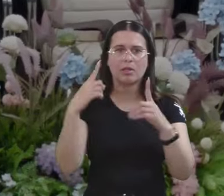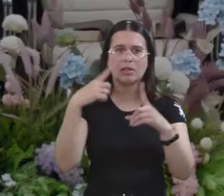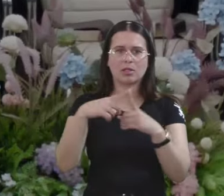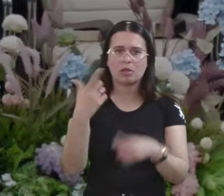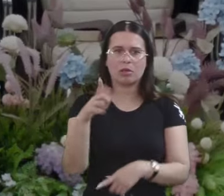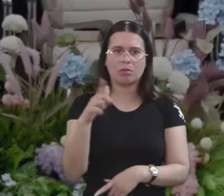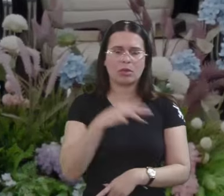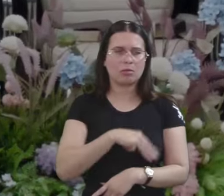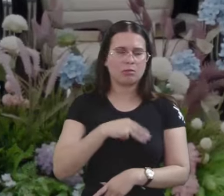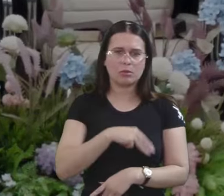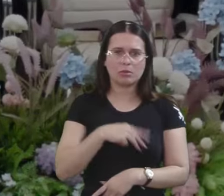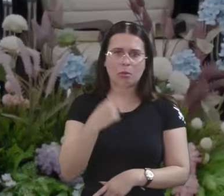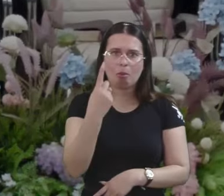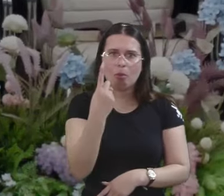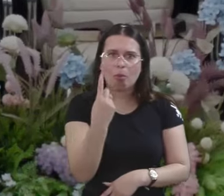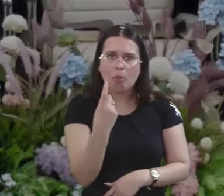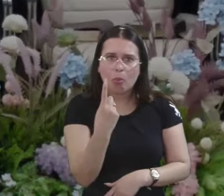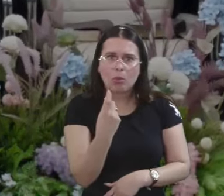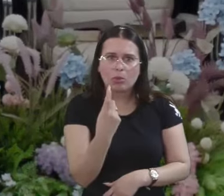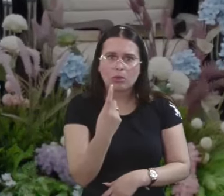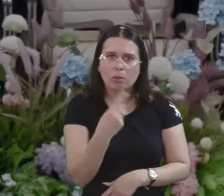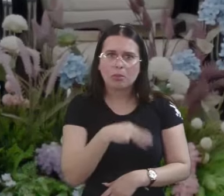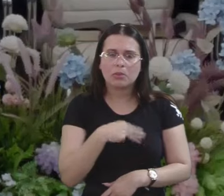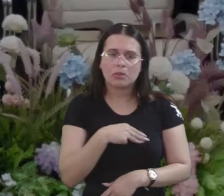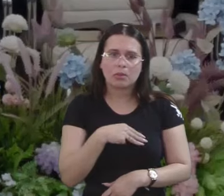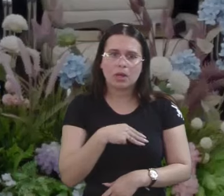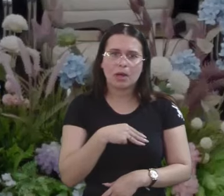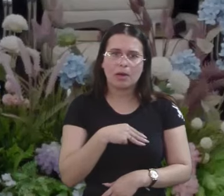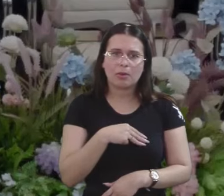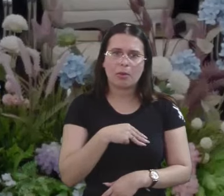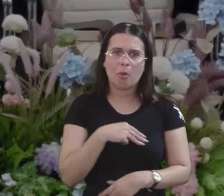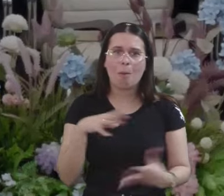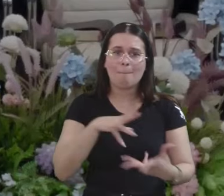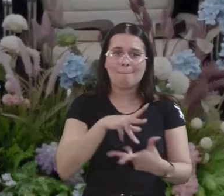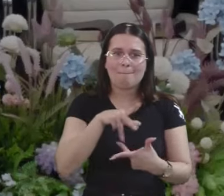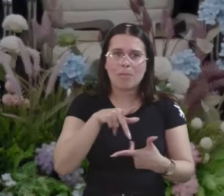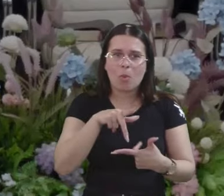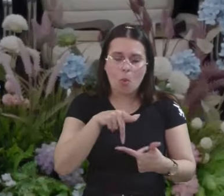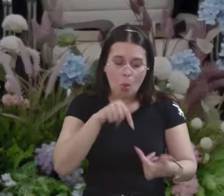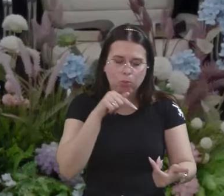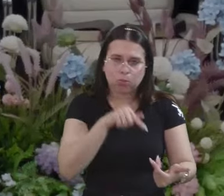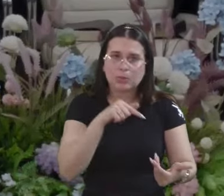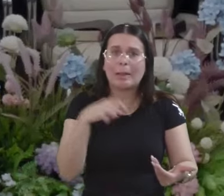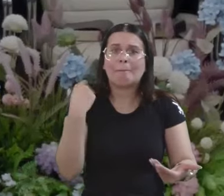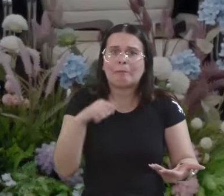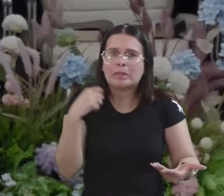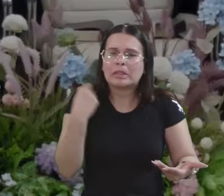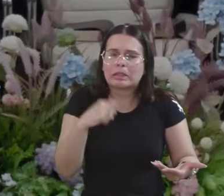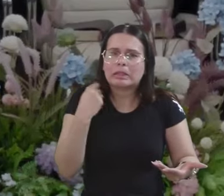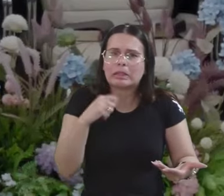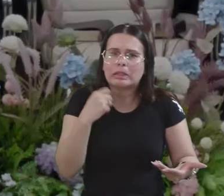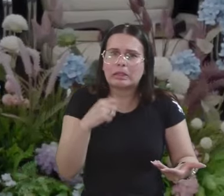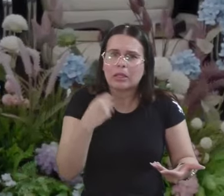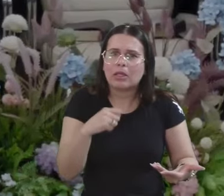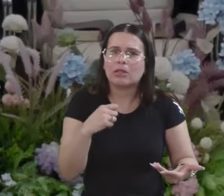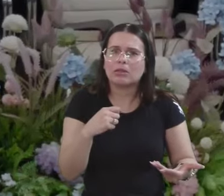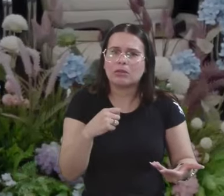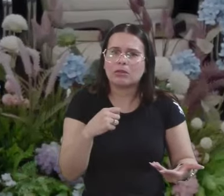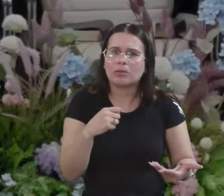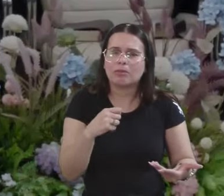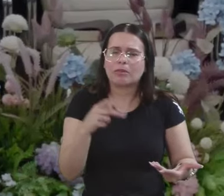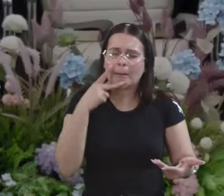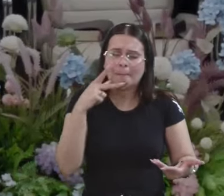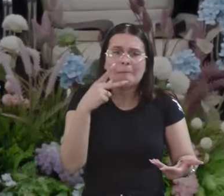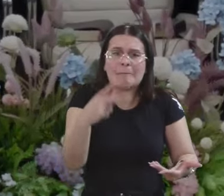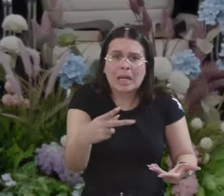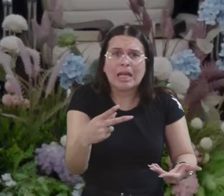missionário, um missionário. O mundo está clamando, o mundo está clamando. Fala para nós, prega para